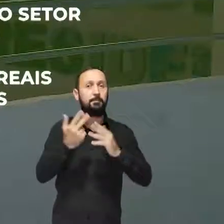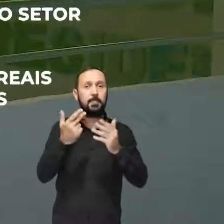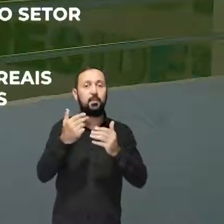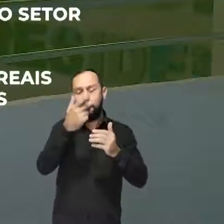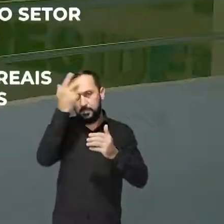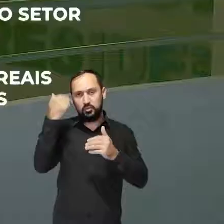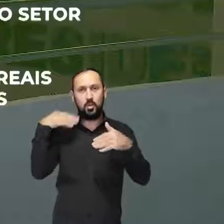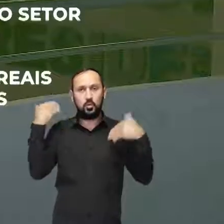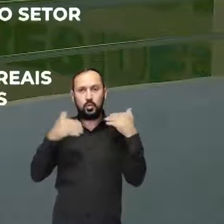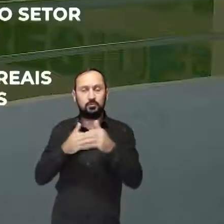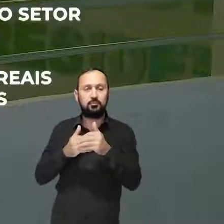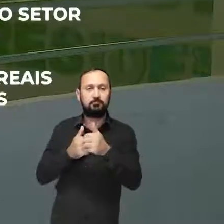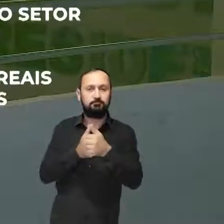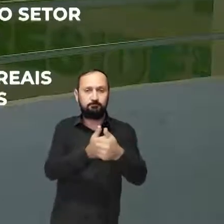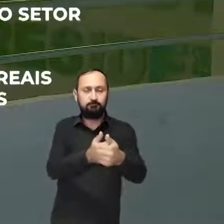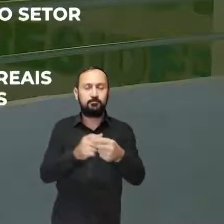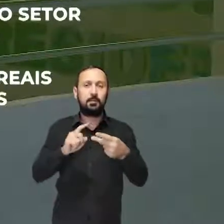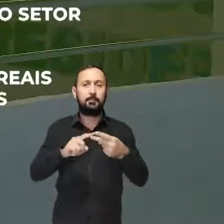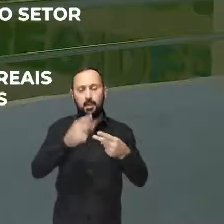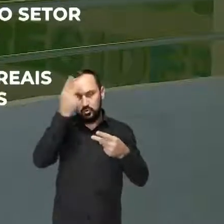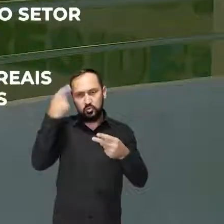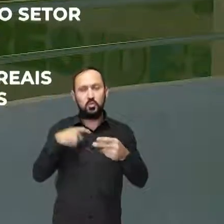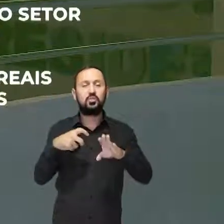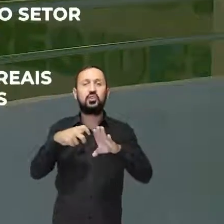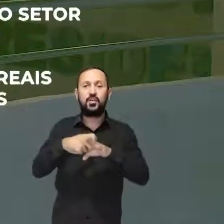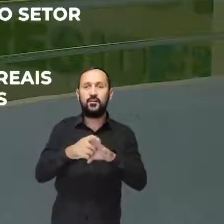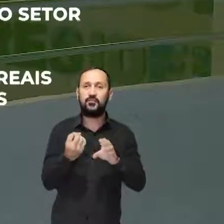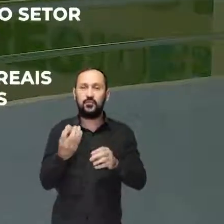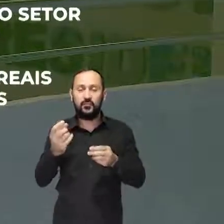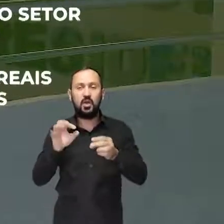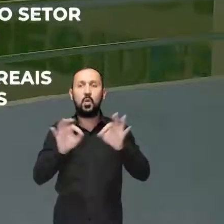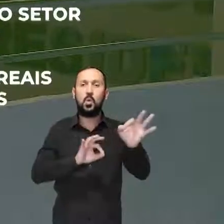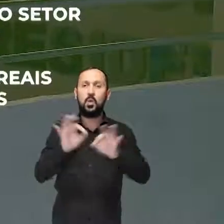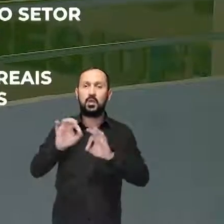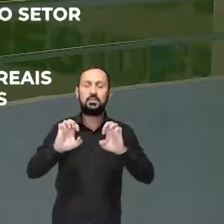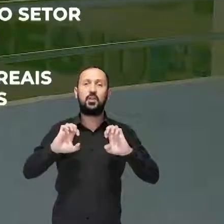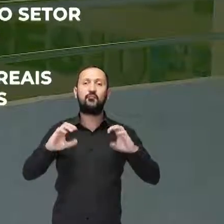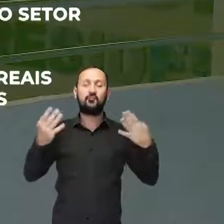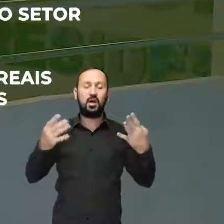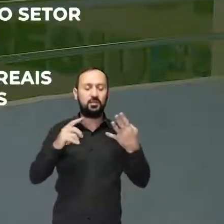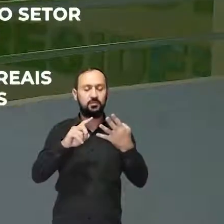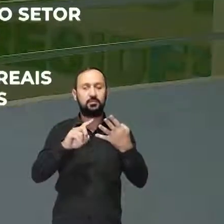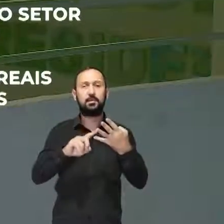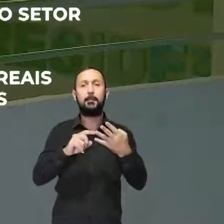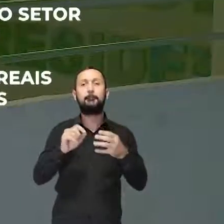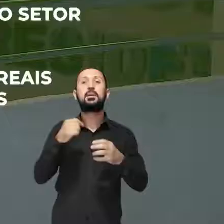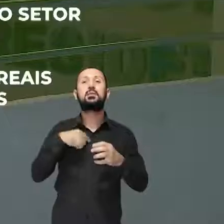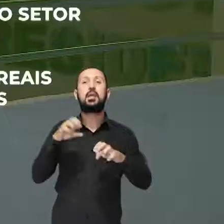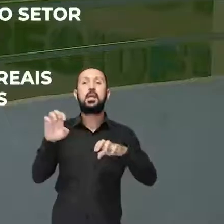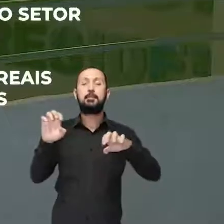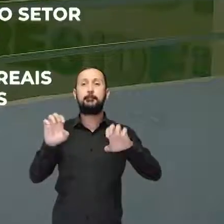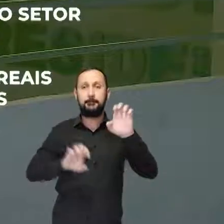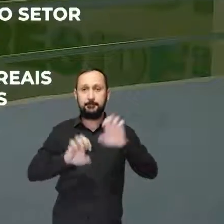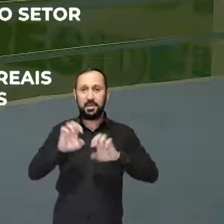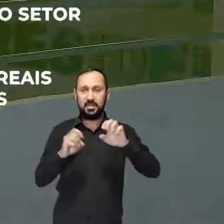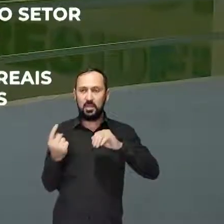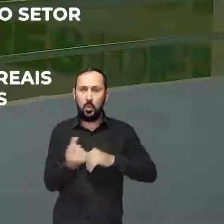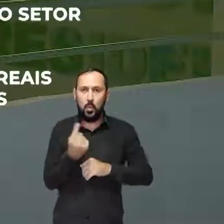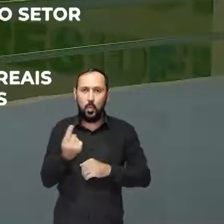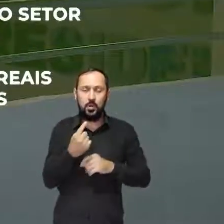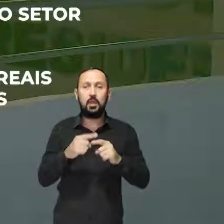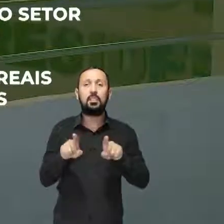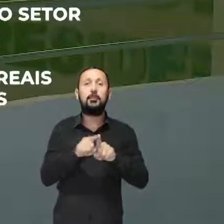contemplar profissionais como guias de turismo, agentes de viagem, organizadores de eventos,